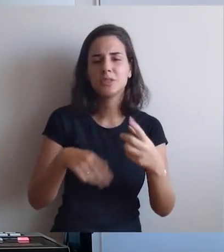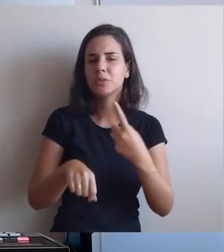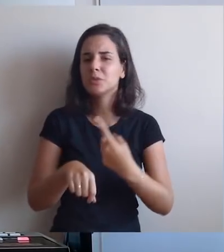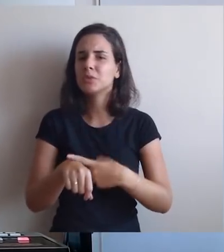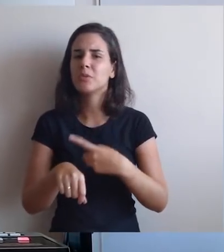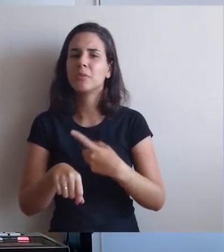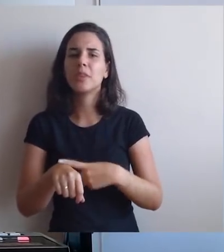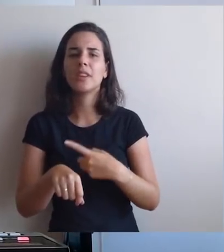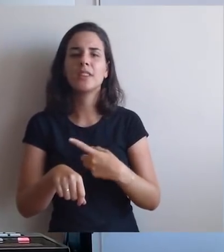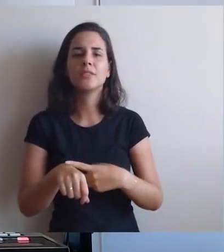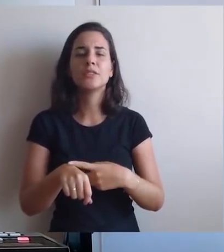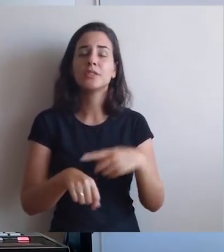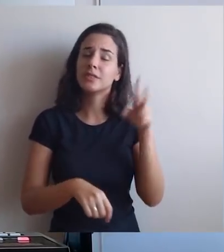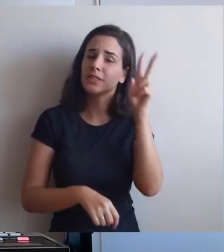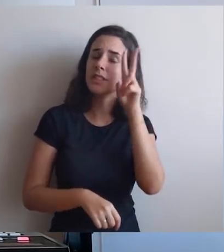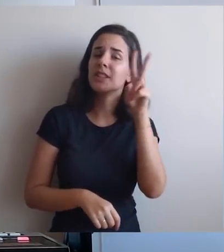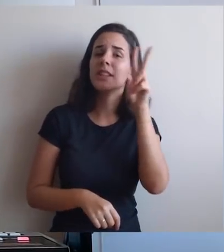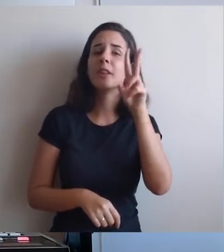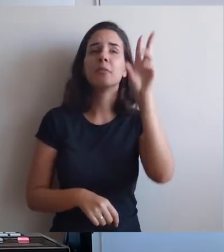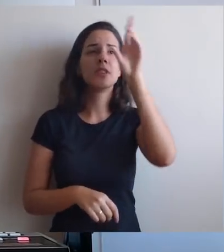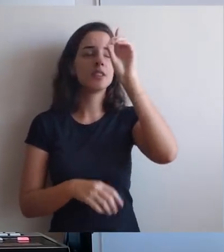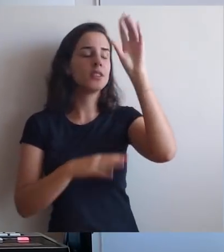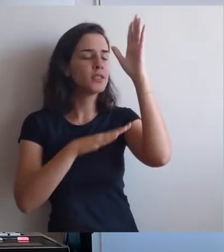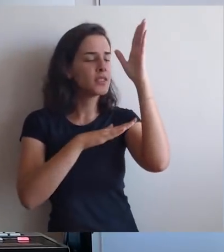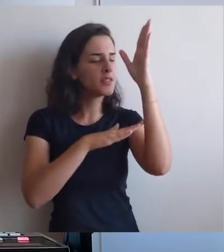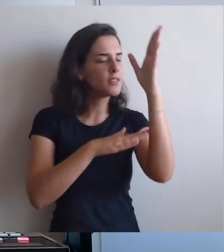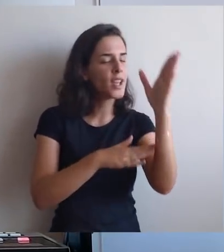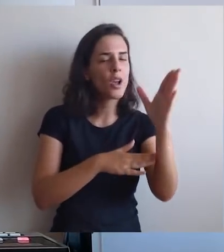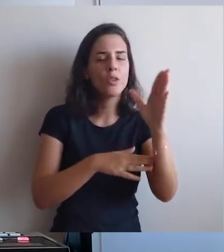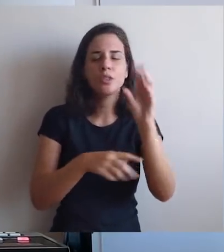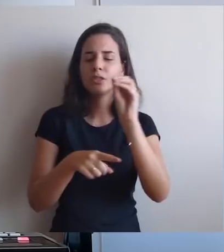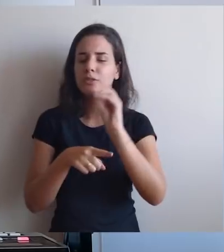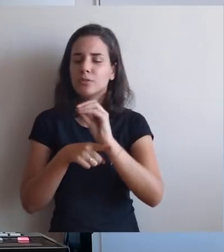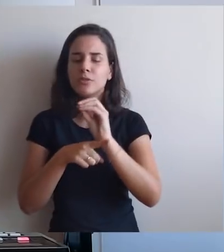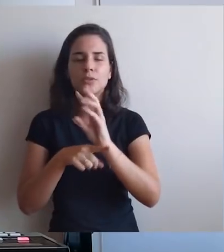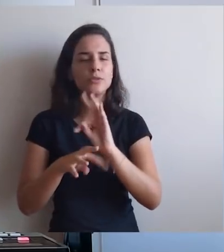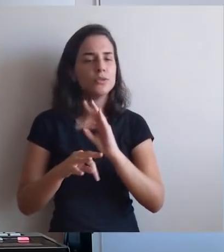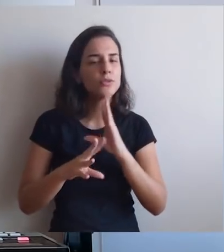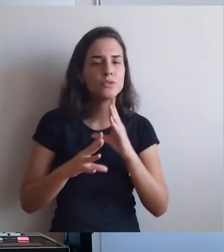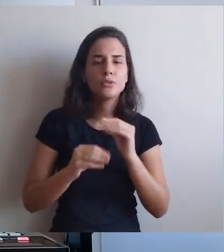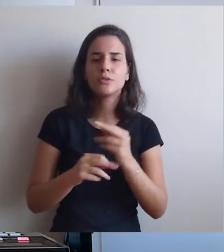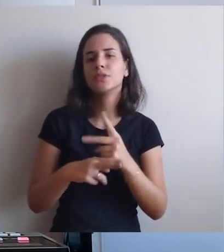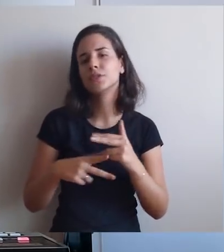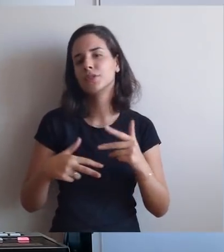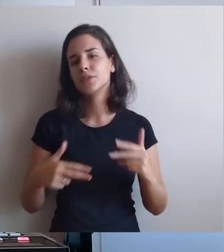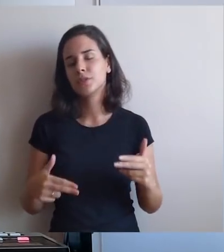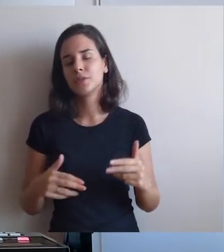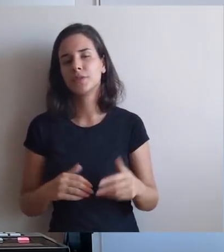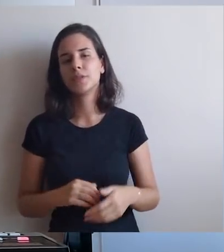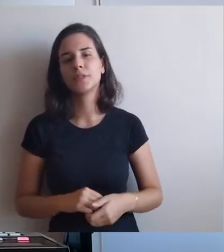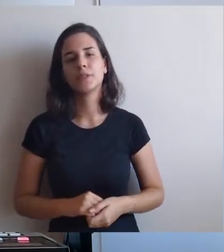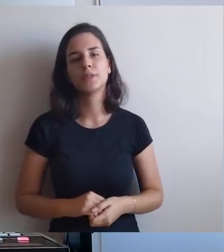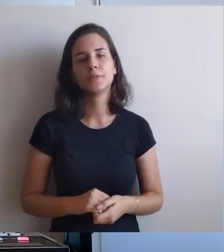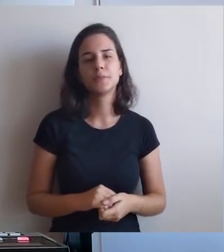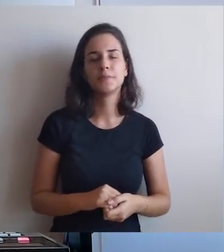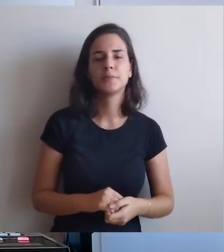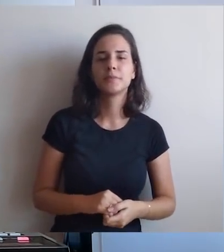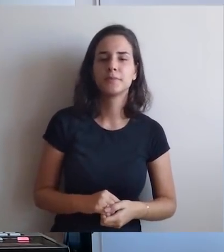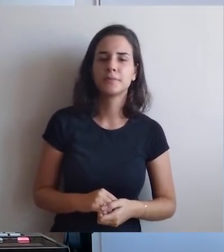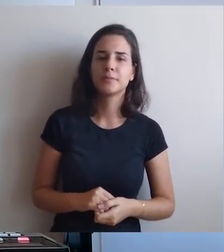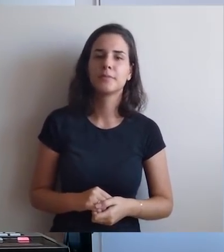Independente das circunstâncias, que você lembre que o Senhor é fiel e está cuidando de todas as coisas.